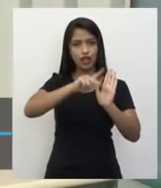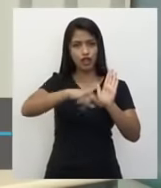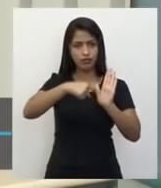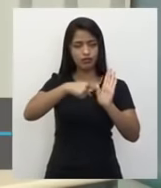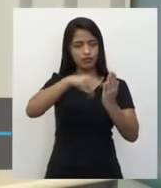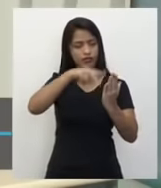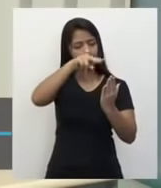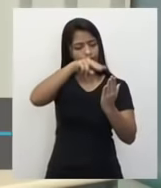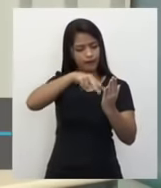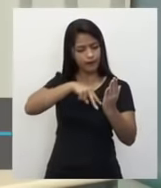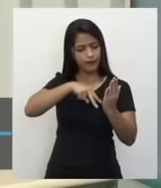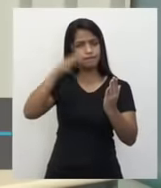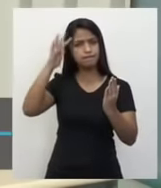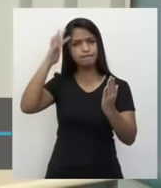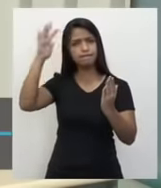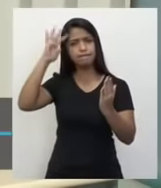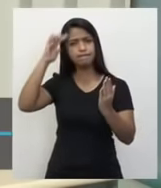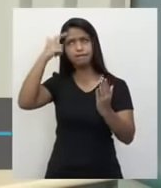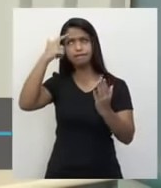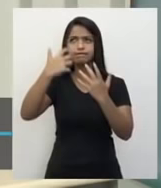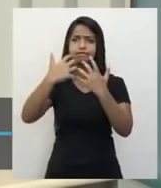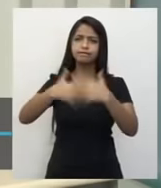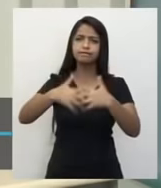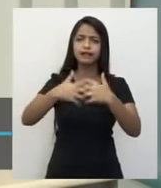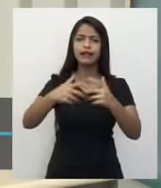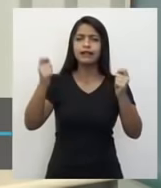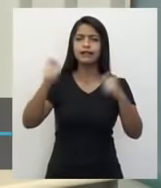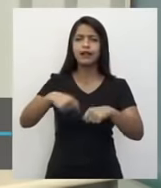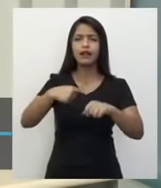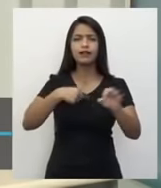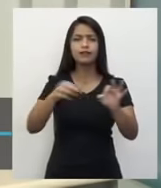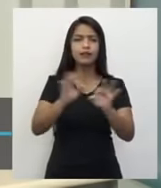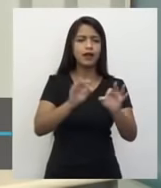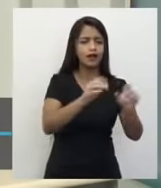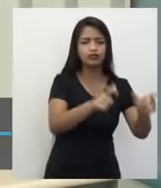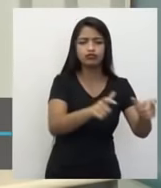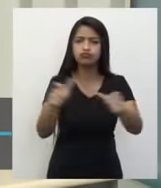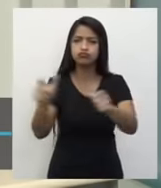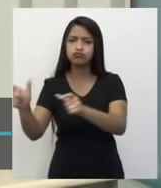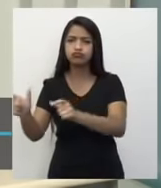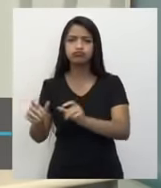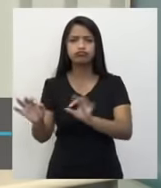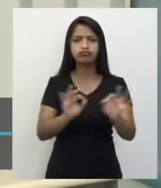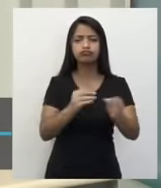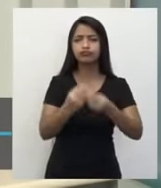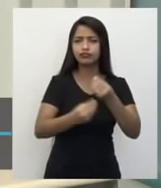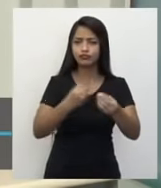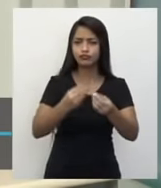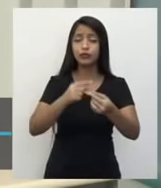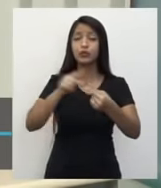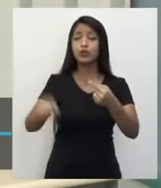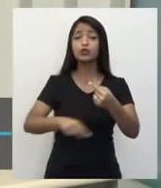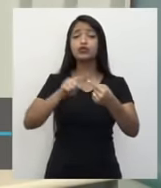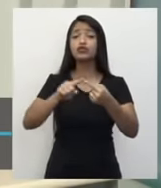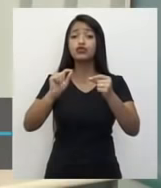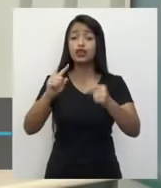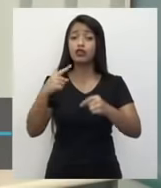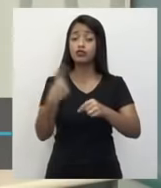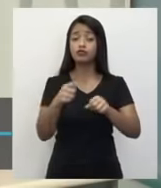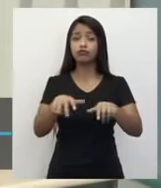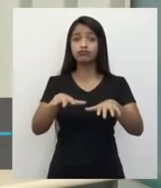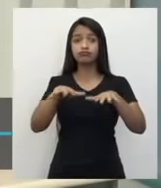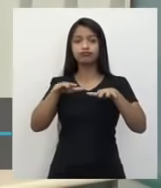lê, e ele pensa no que pode ser feito naquele cenário. E qual é a ideia? A ideia é deixar a gente maravilhado, assim.